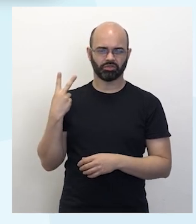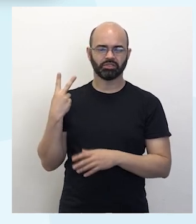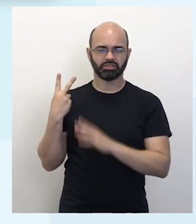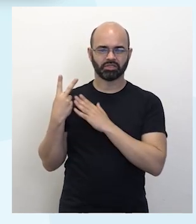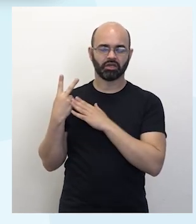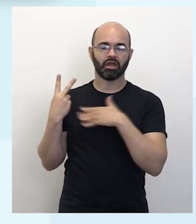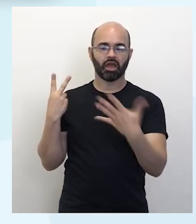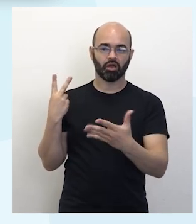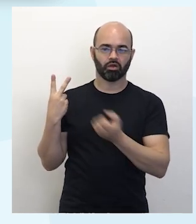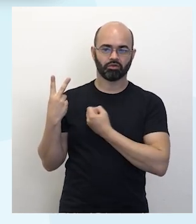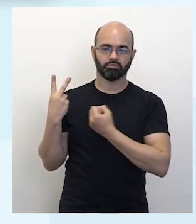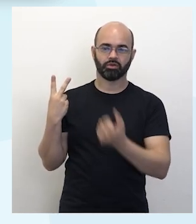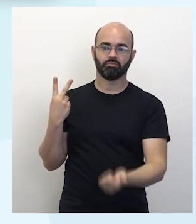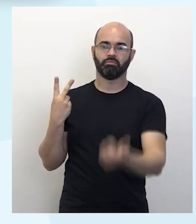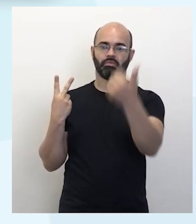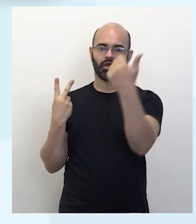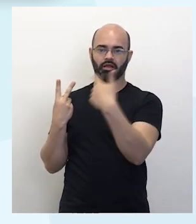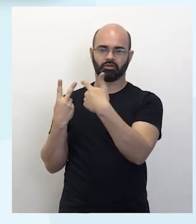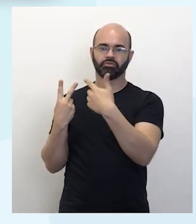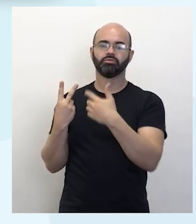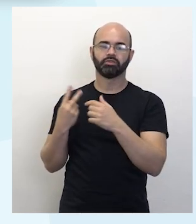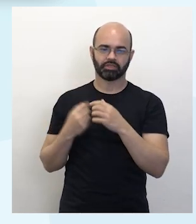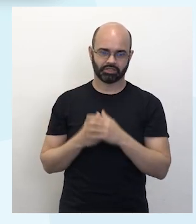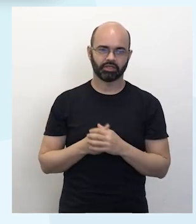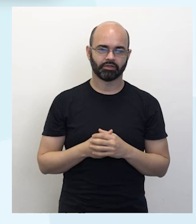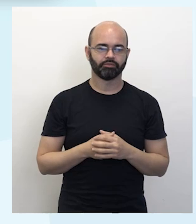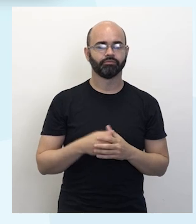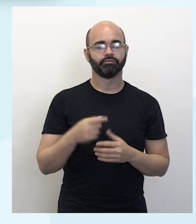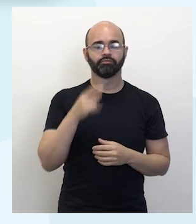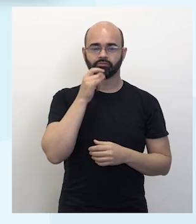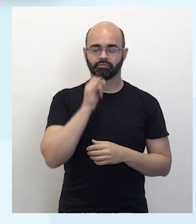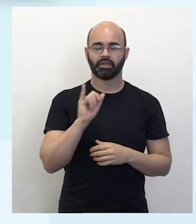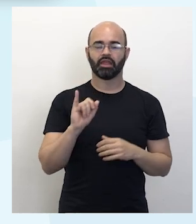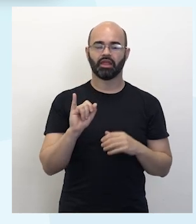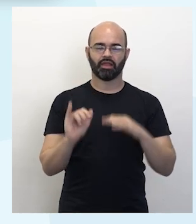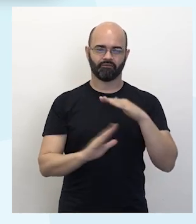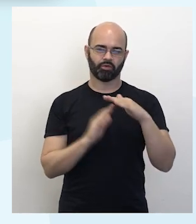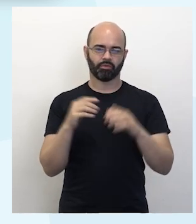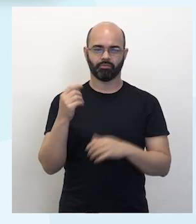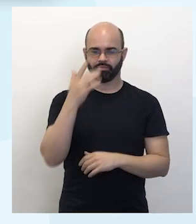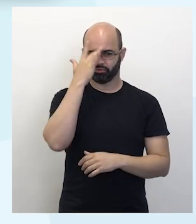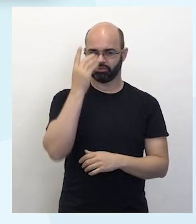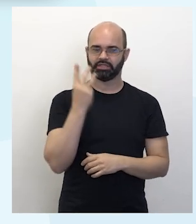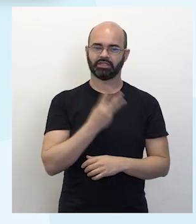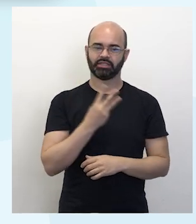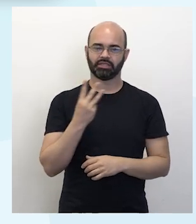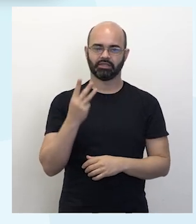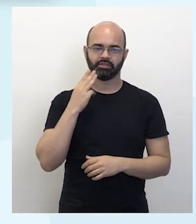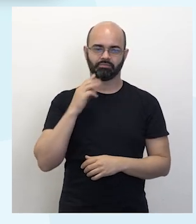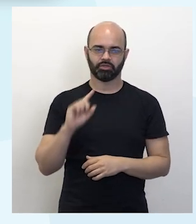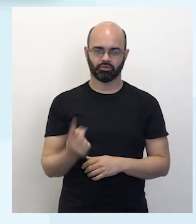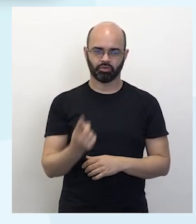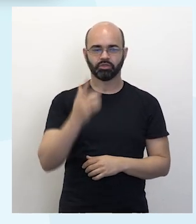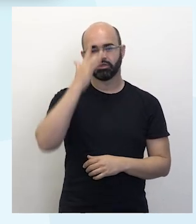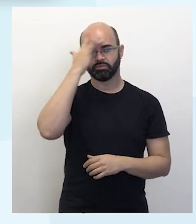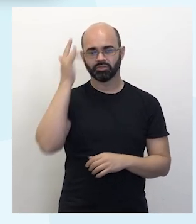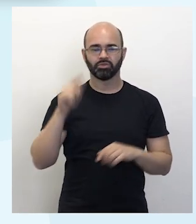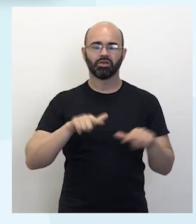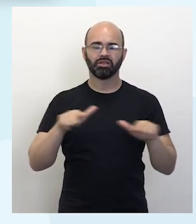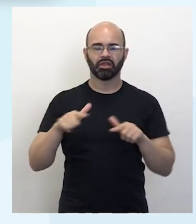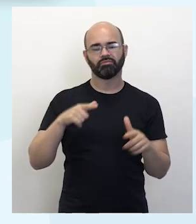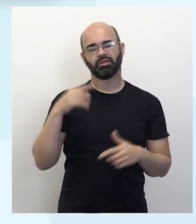Então, na informalidade, nós temos 33 milhões de pessoas. Desalentados, nós temos